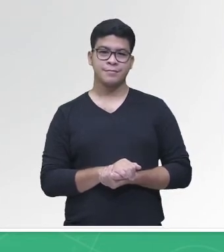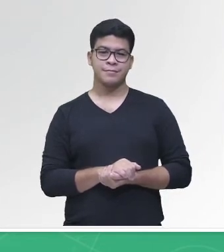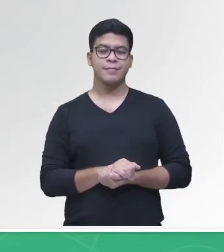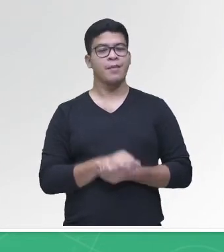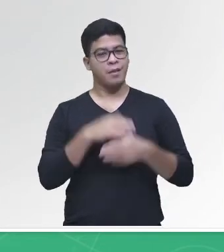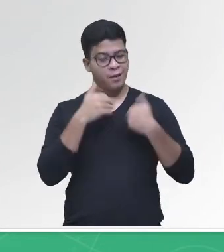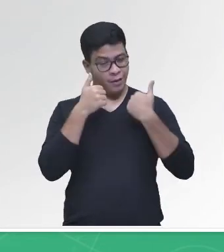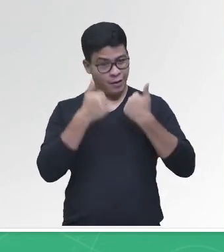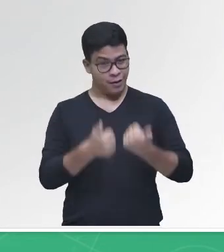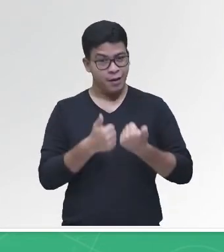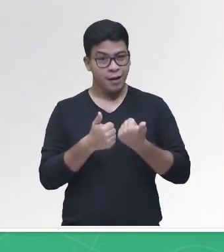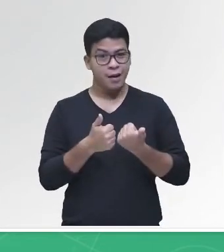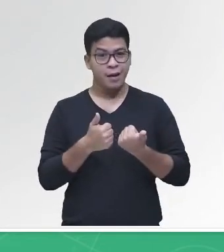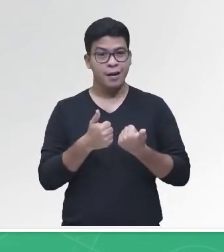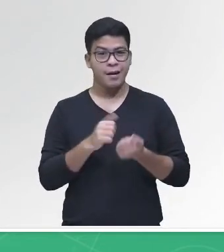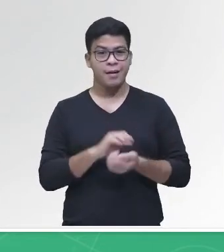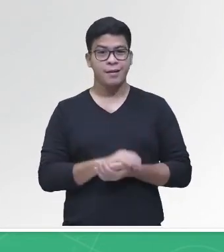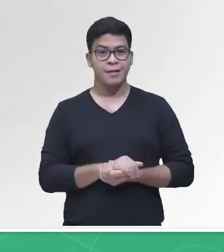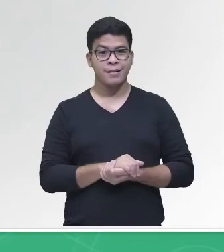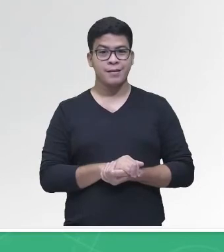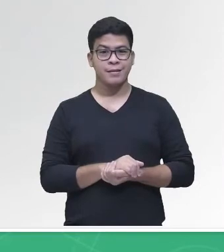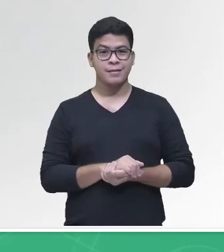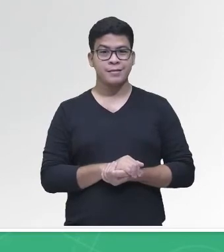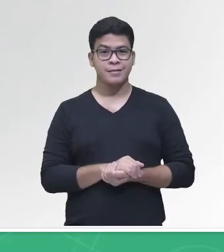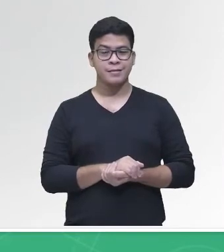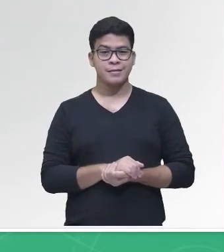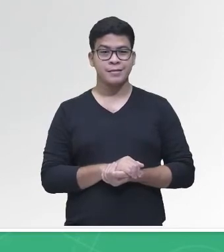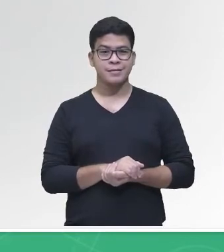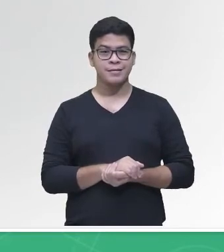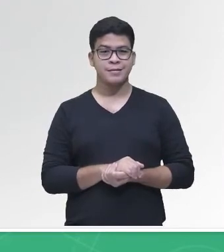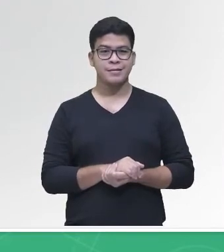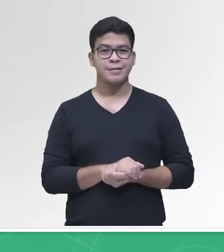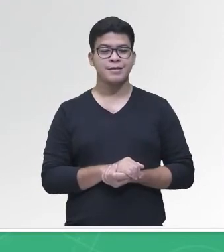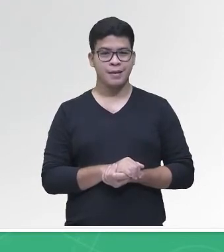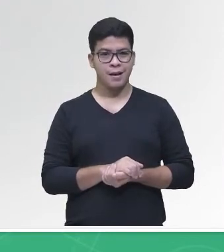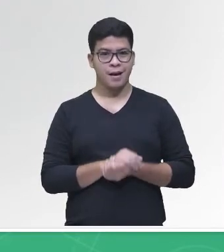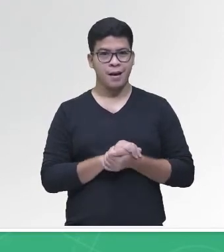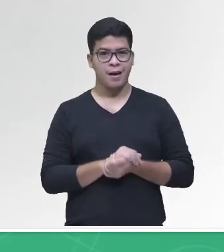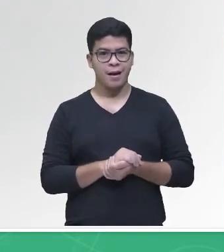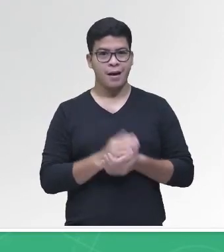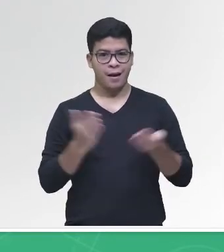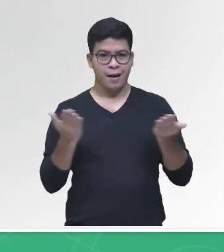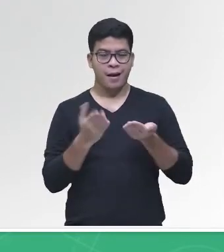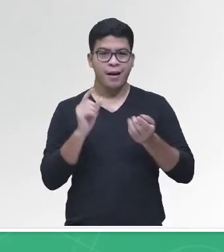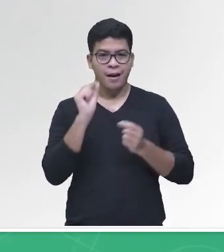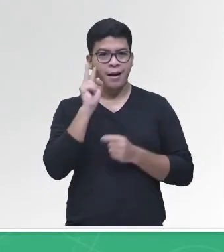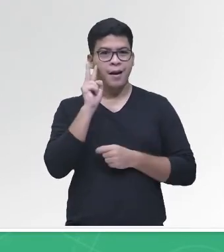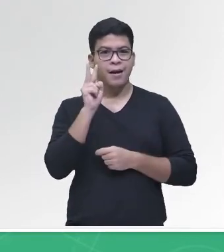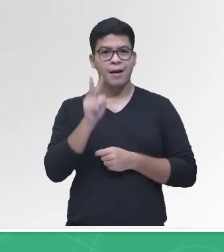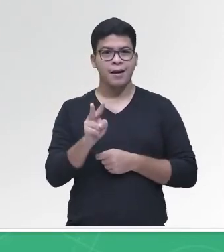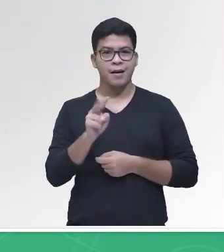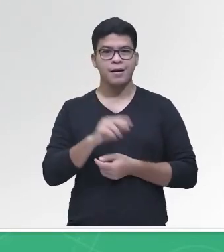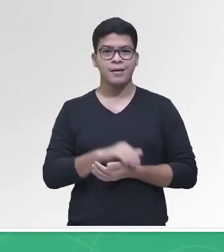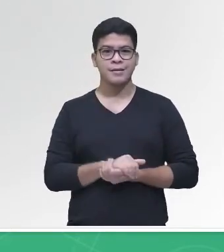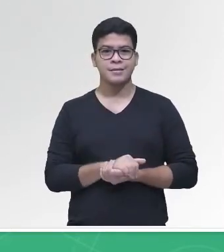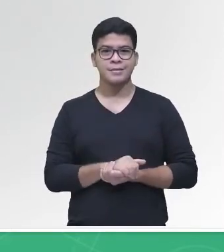Muito bem, pessoal. Muito bem, na 3, né? Vamos lá. Na 3.